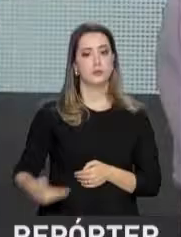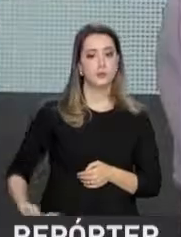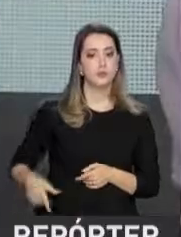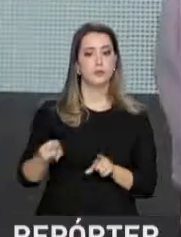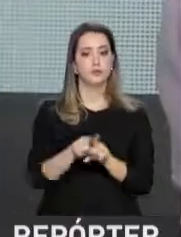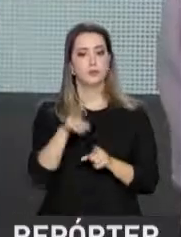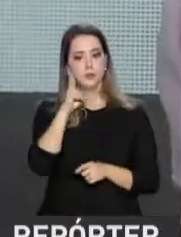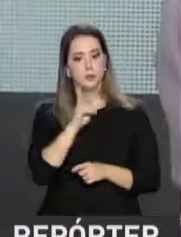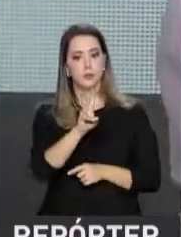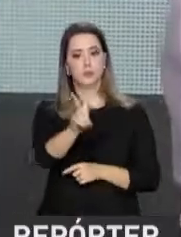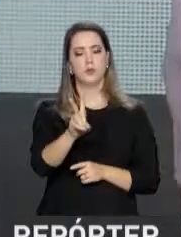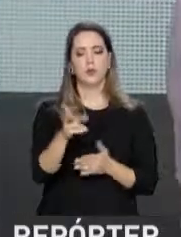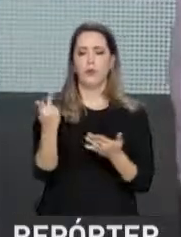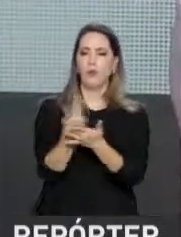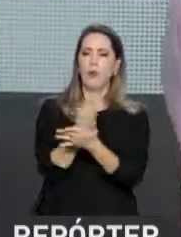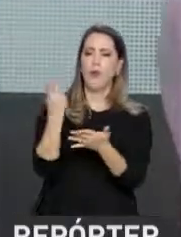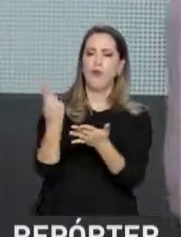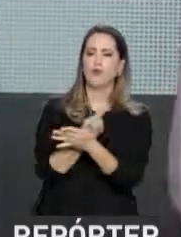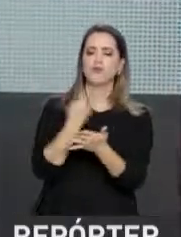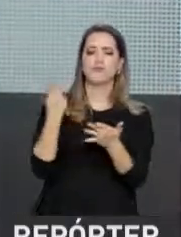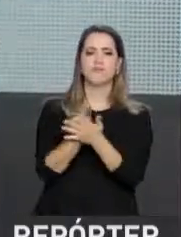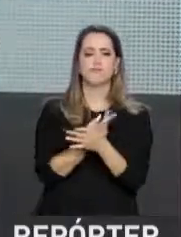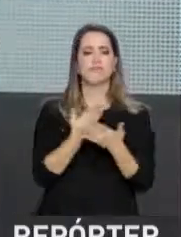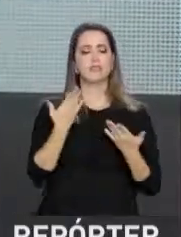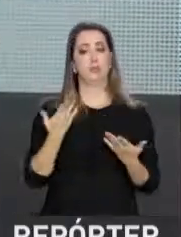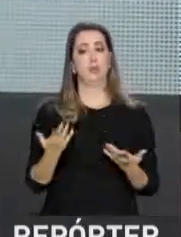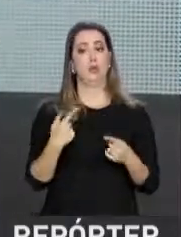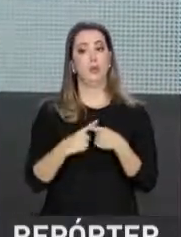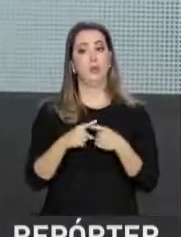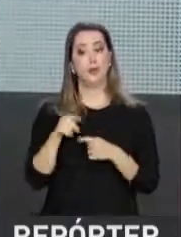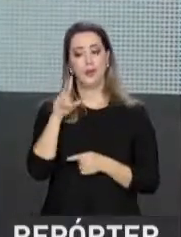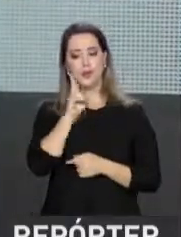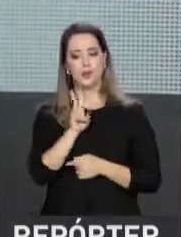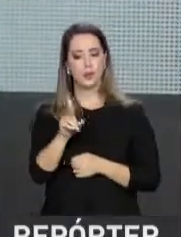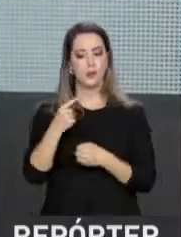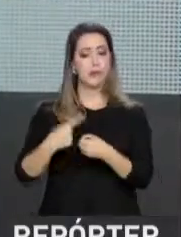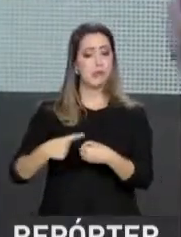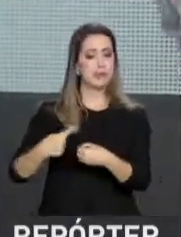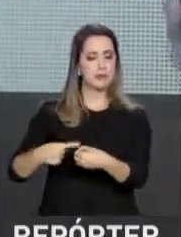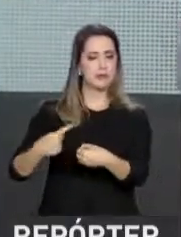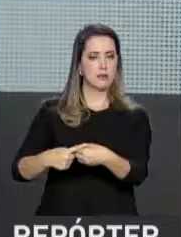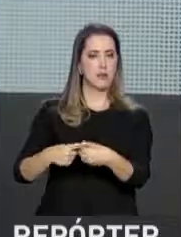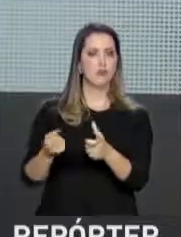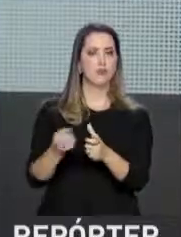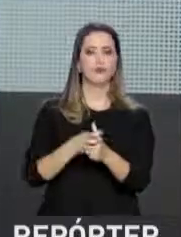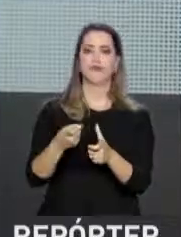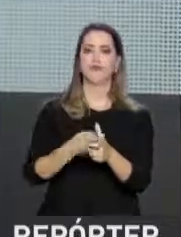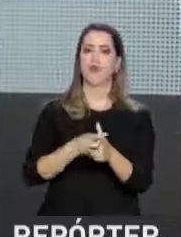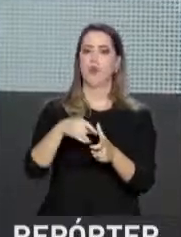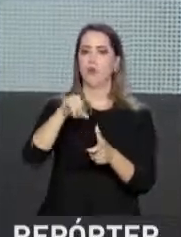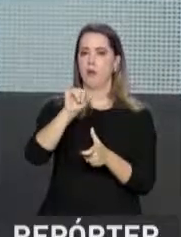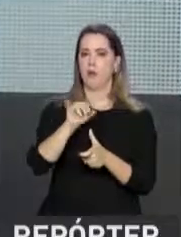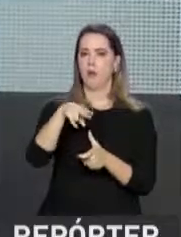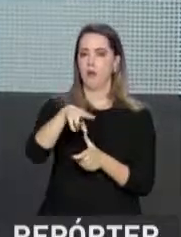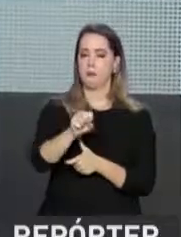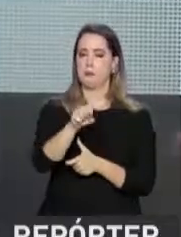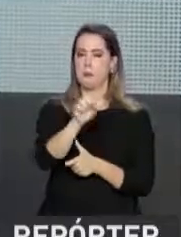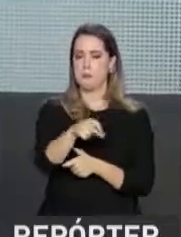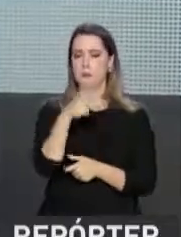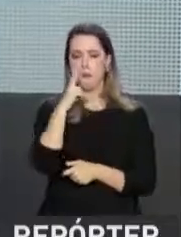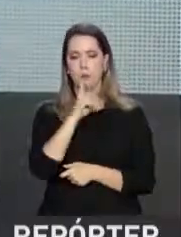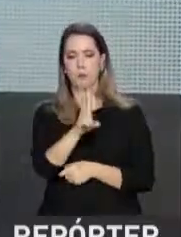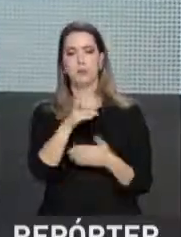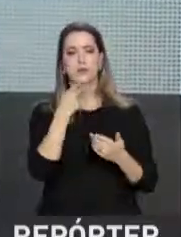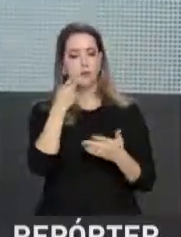uma impropriedade absoluta que era os municípios inadimplentes porque deviam à previdência social eles vamos